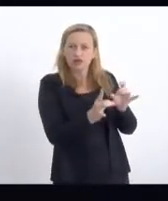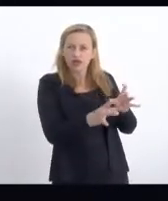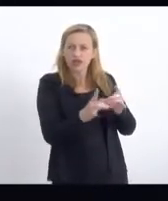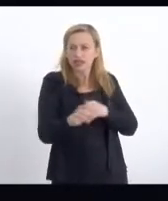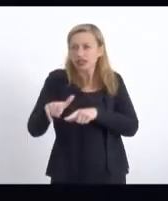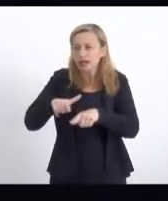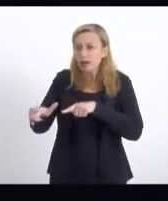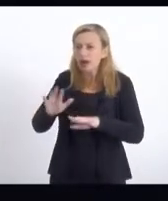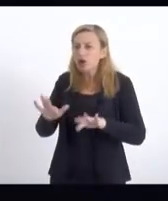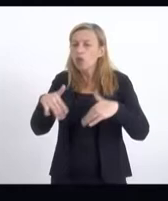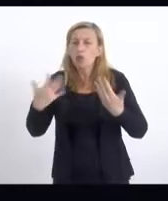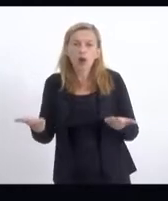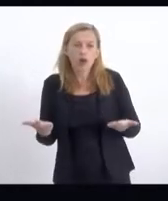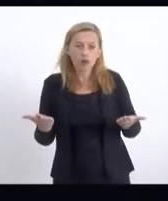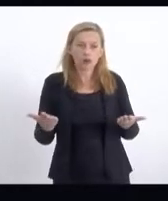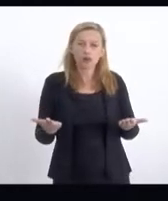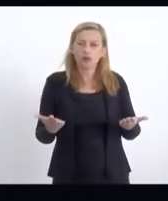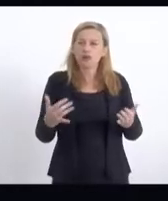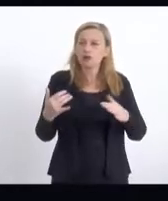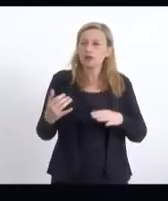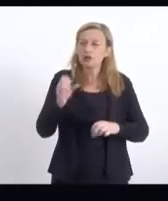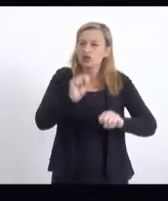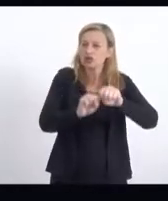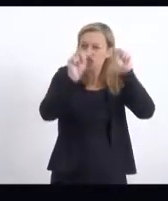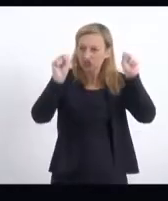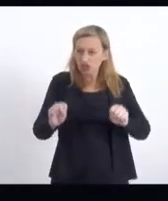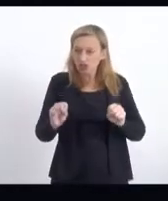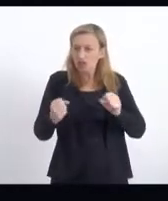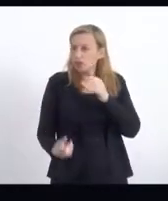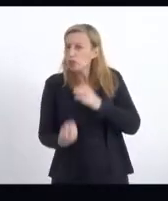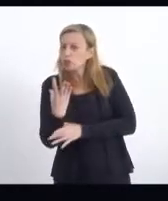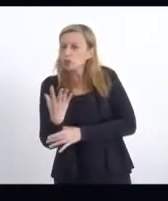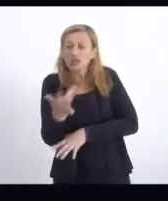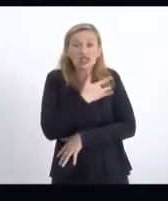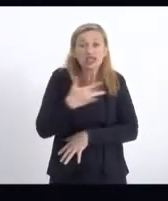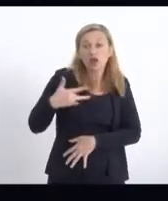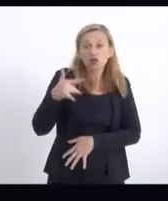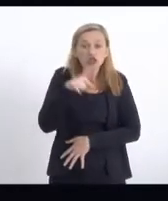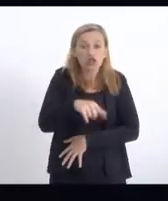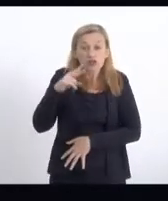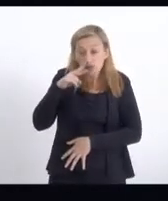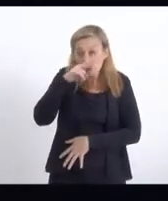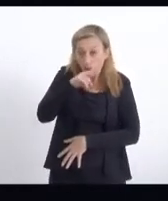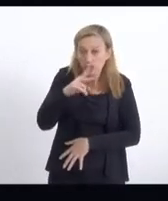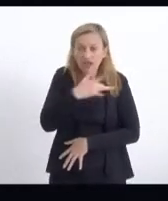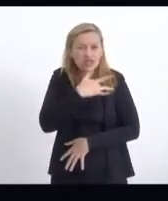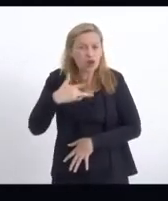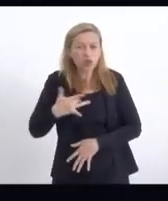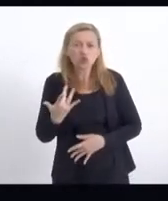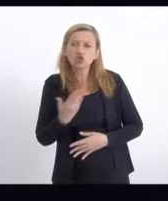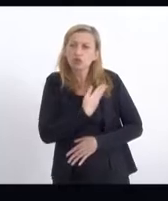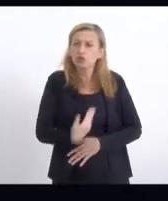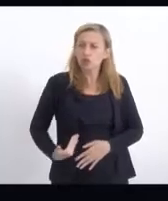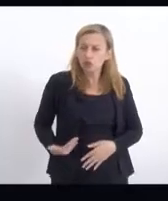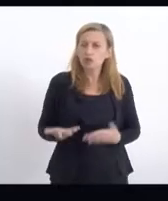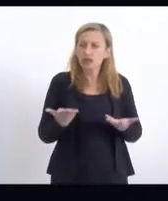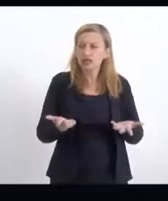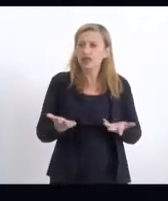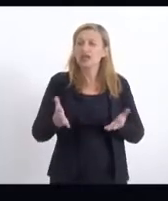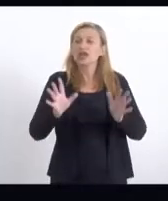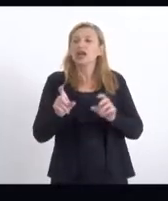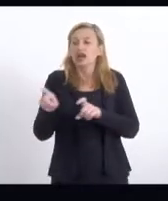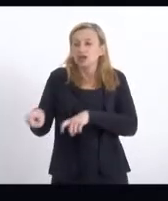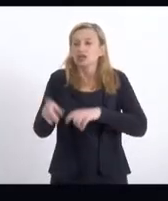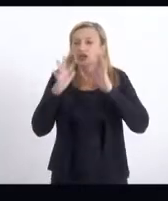sistemas produtivos? A saúde, que aqui é tão forte também. Né? Tem uma área... A saúde compra muito, pode comprar muito da agricultura familiar